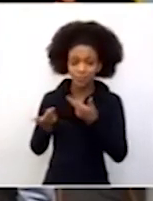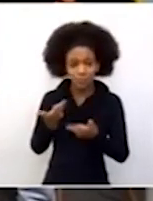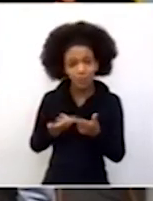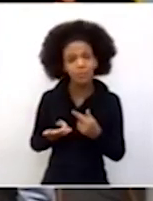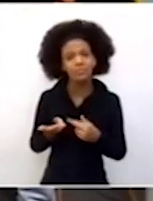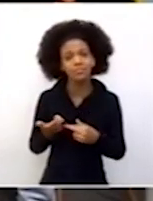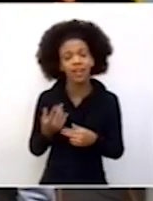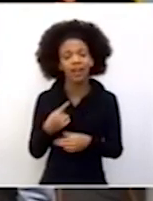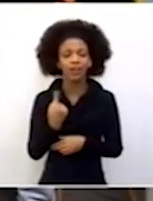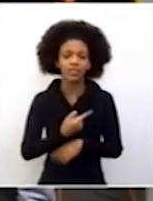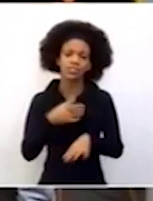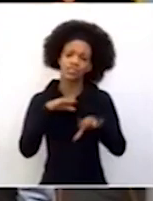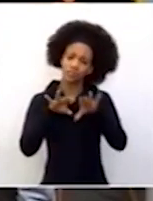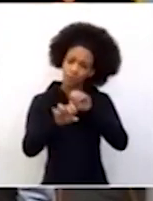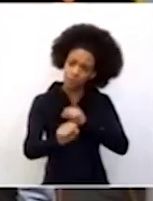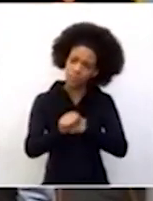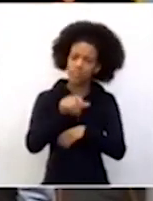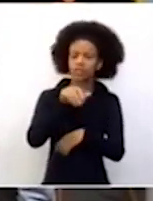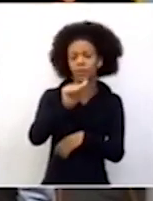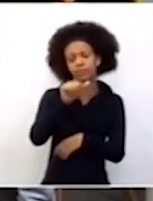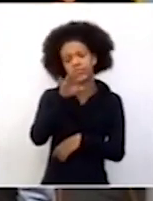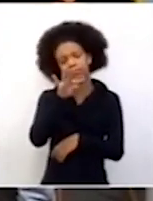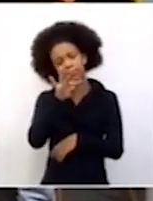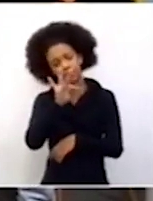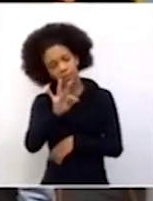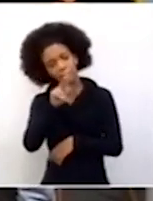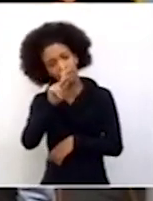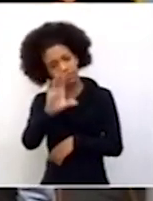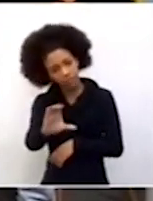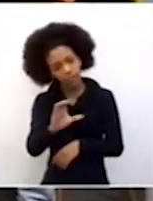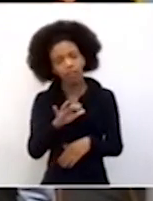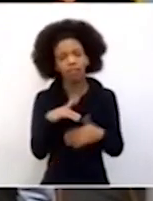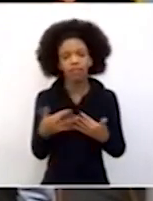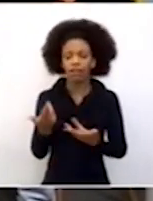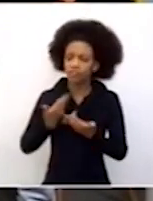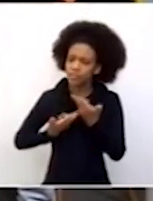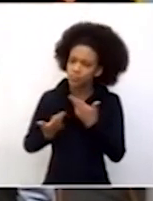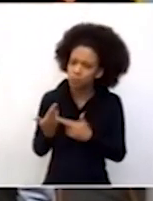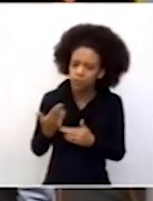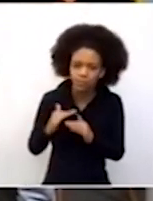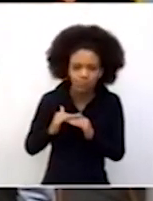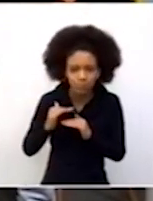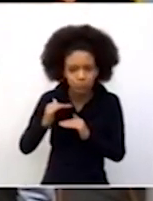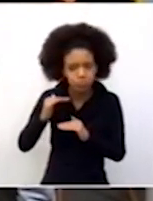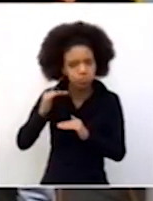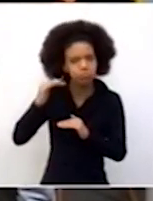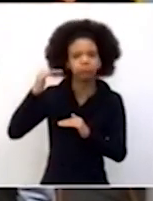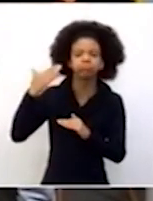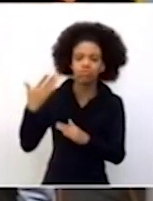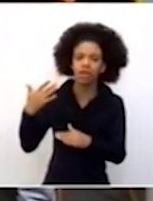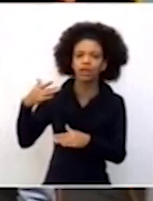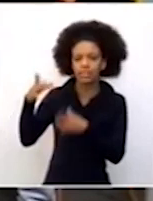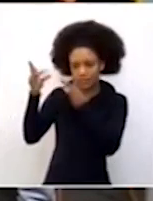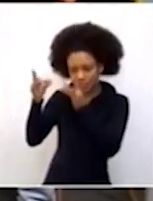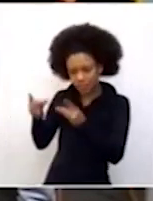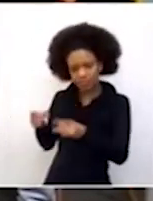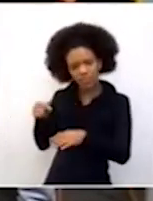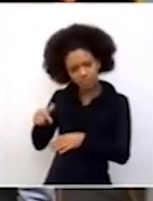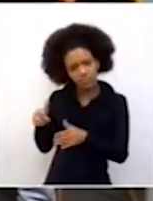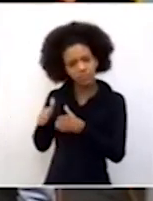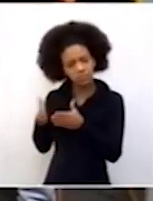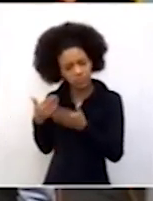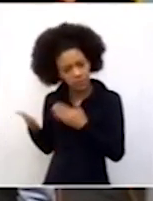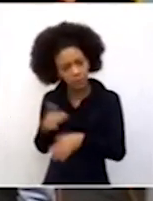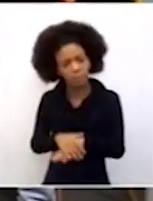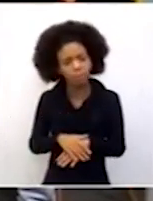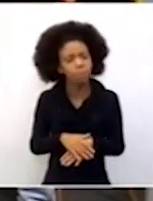com o nosso questionamento e as respostas que foram, assim, destacadas aqui no chat, né, professora Denise. E quais são as